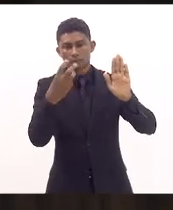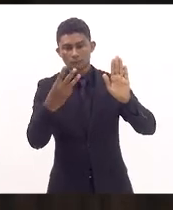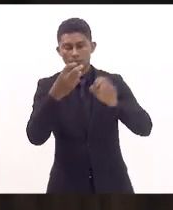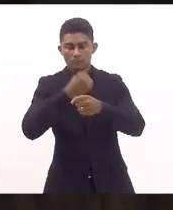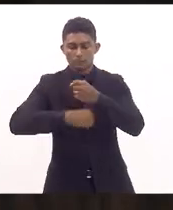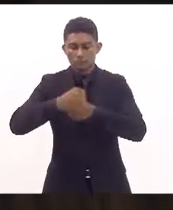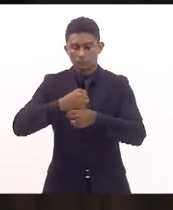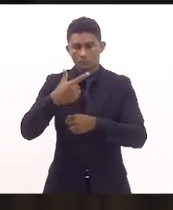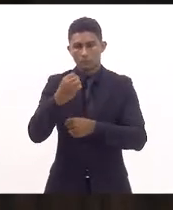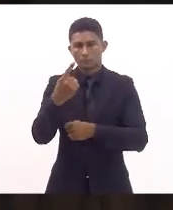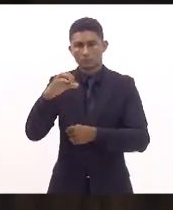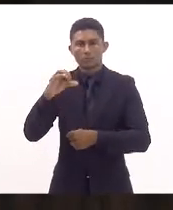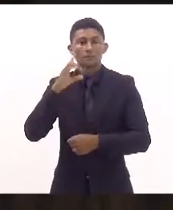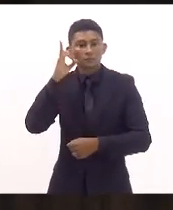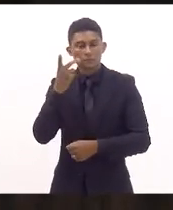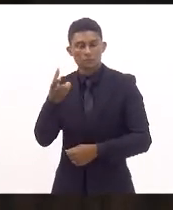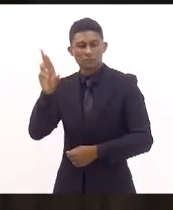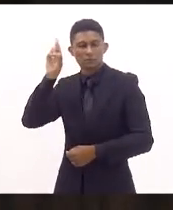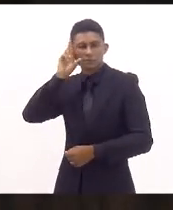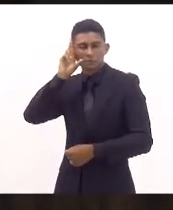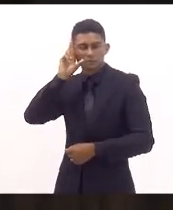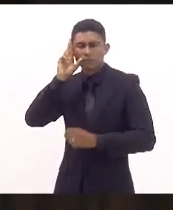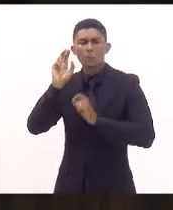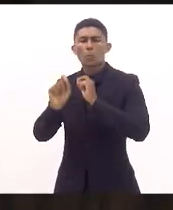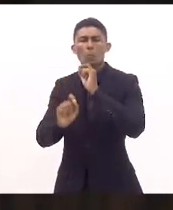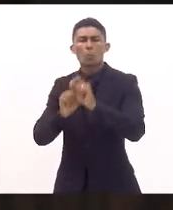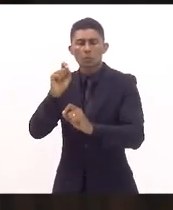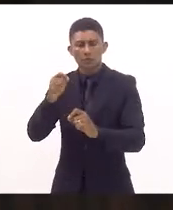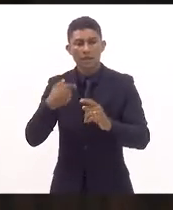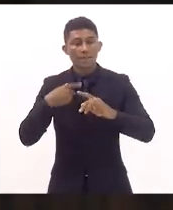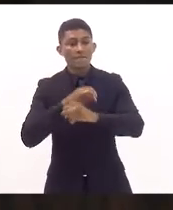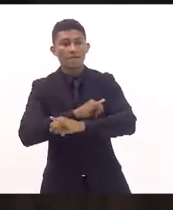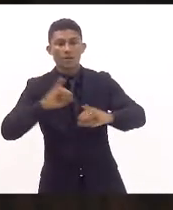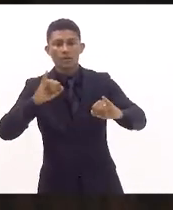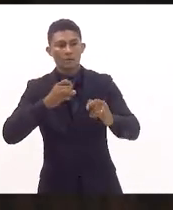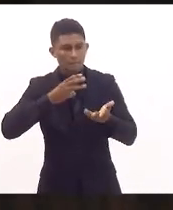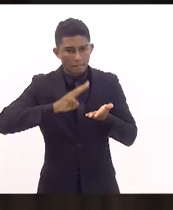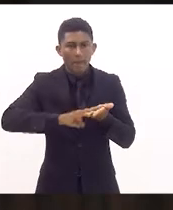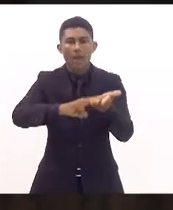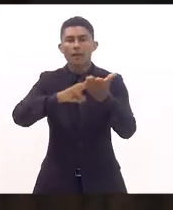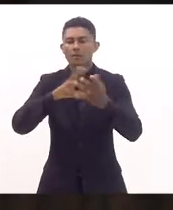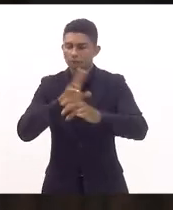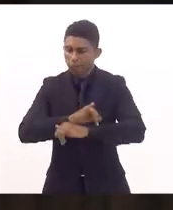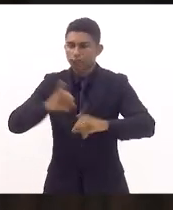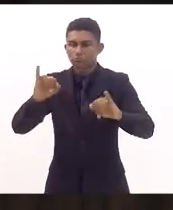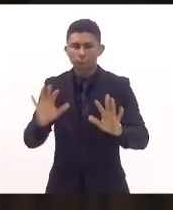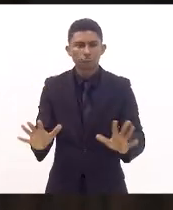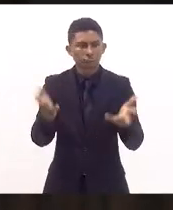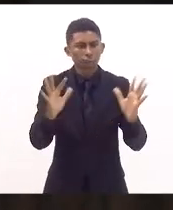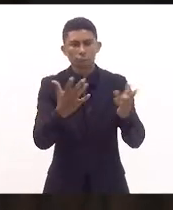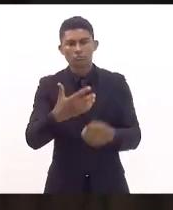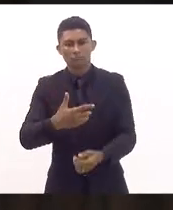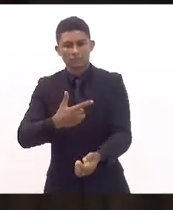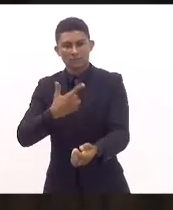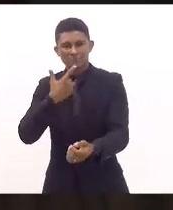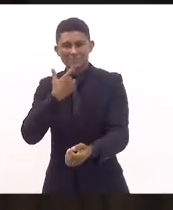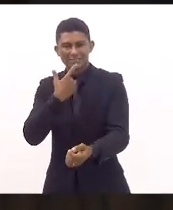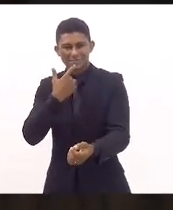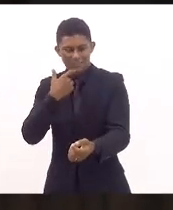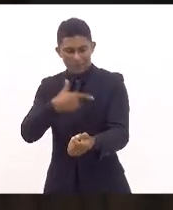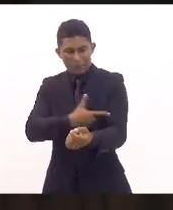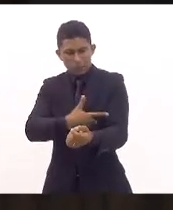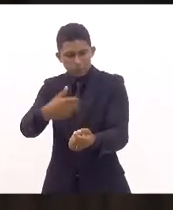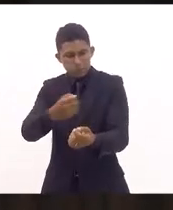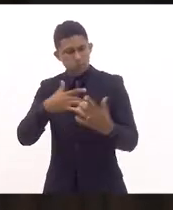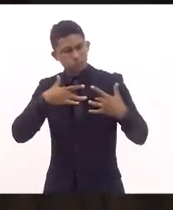1753/19, de autoria do deputado Rosenberg Reis, que dispõe sobre a divulgação de mensagens incentivando a doação de sangue em todas as competições esportivas e